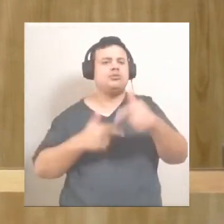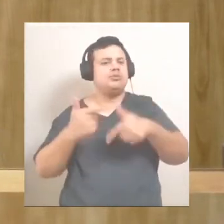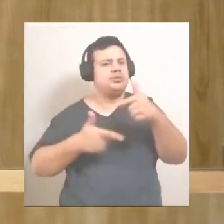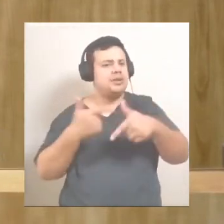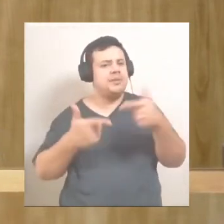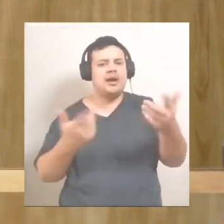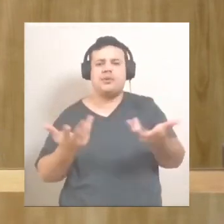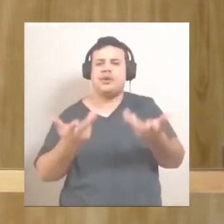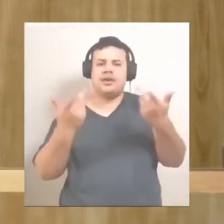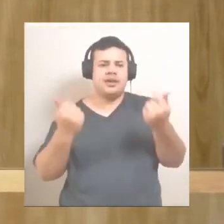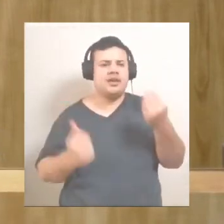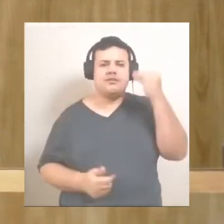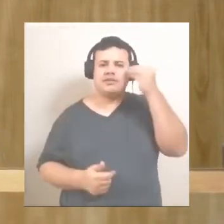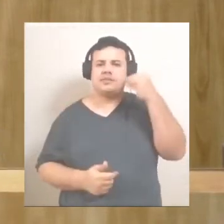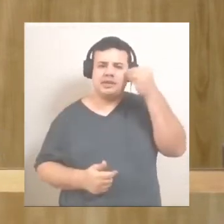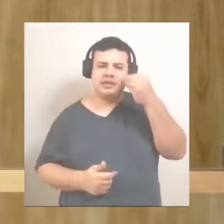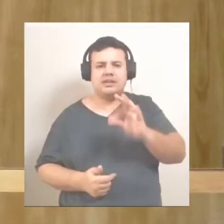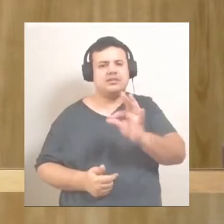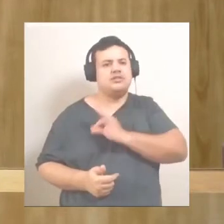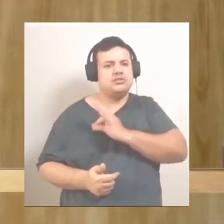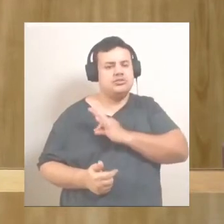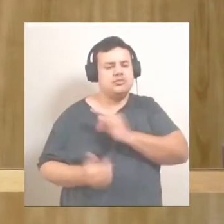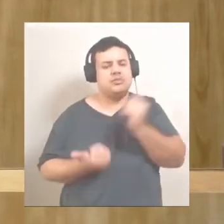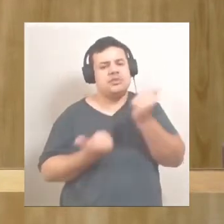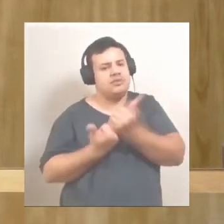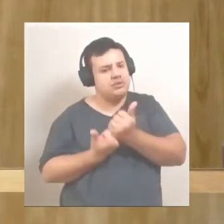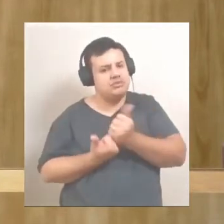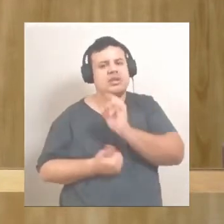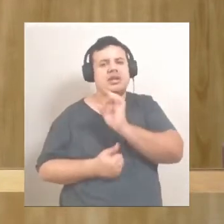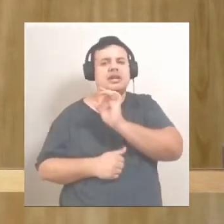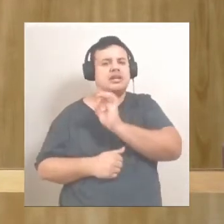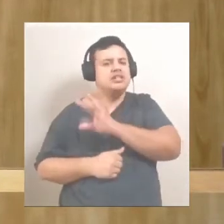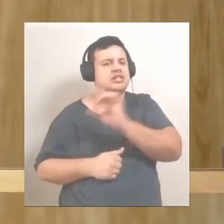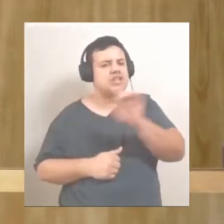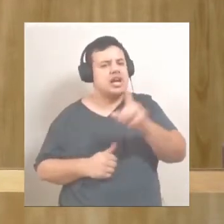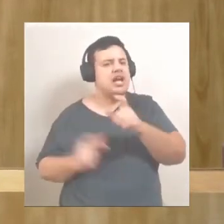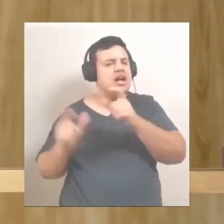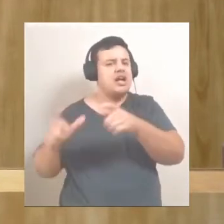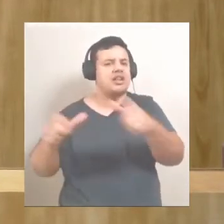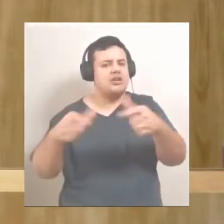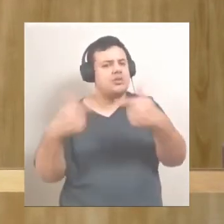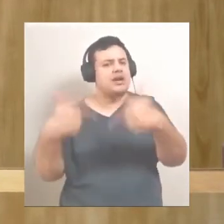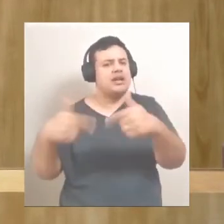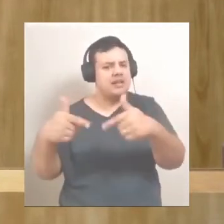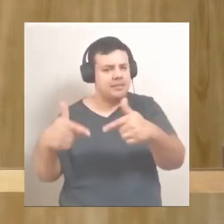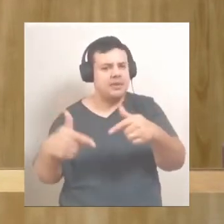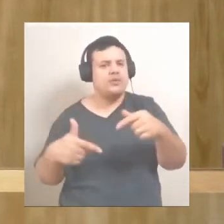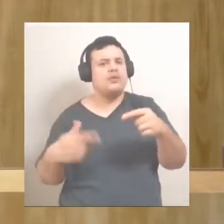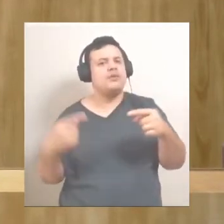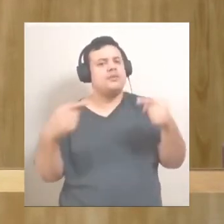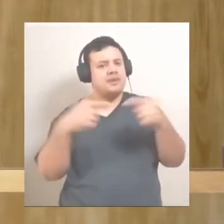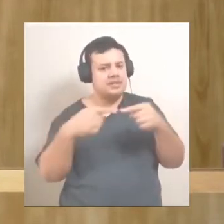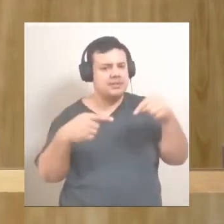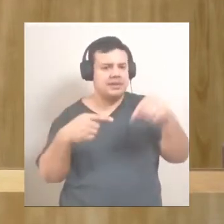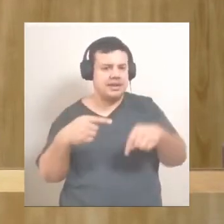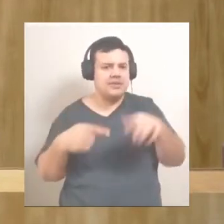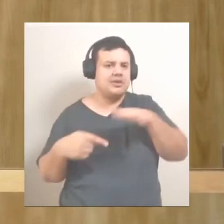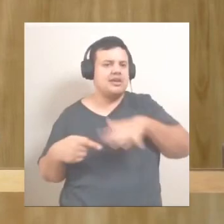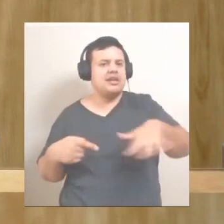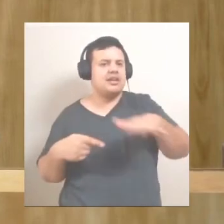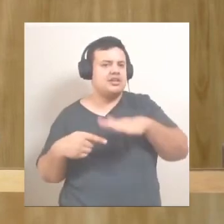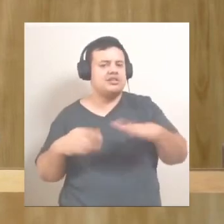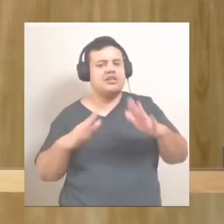experiência dele, não só de subprefeitura, mas de cada lugar que ele passou, para ser aplicada aí na região de Casa Verde, Bairro do